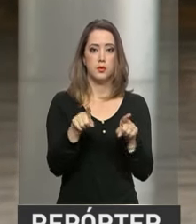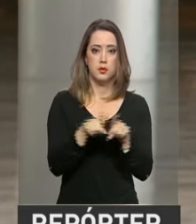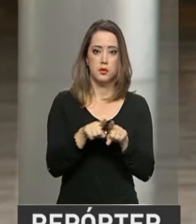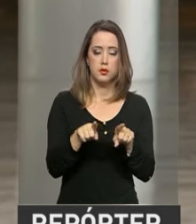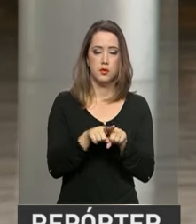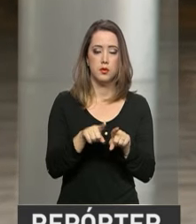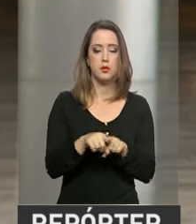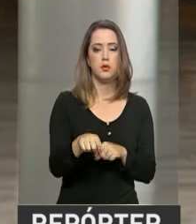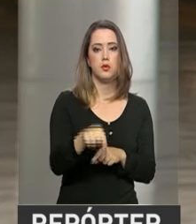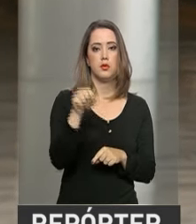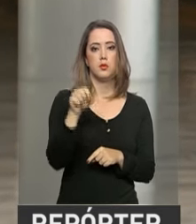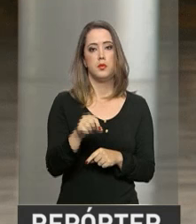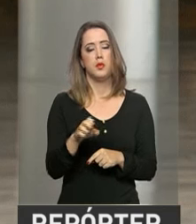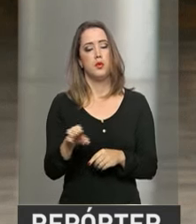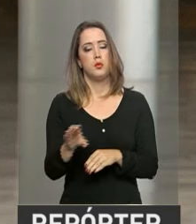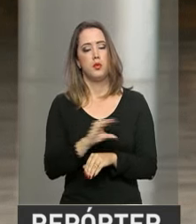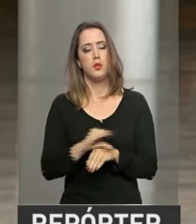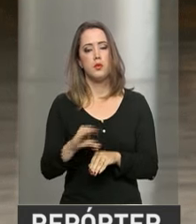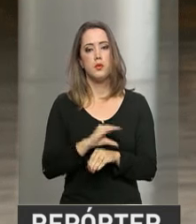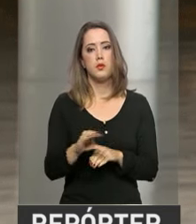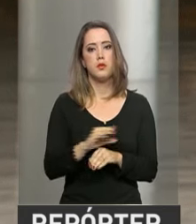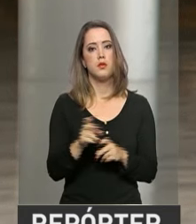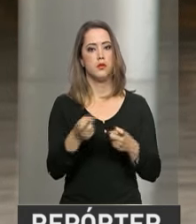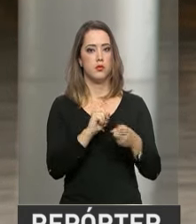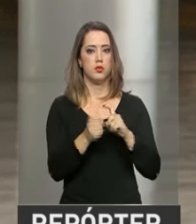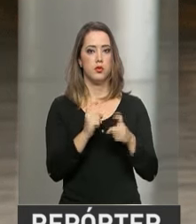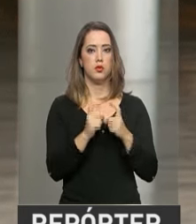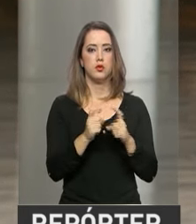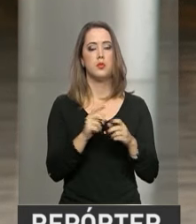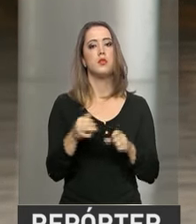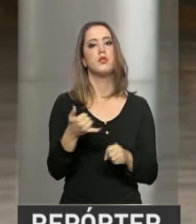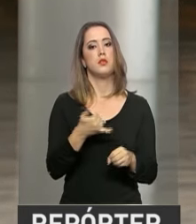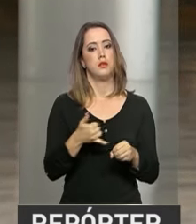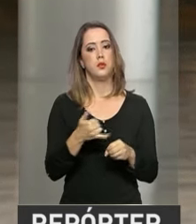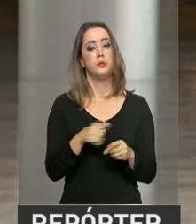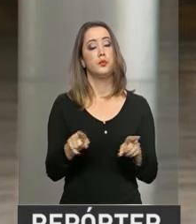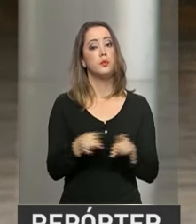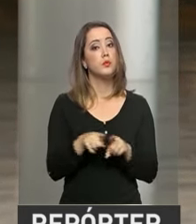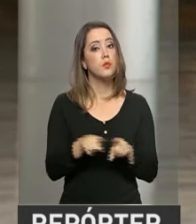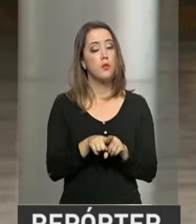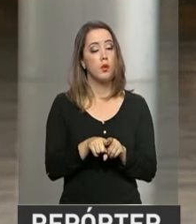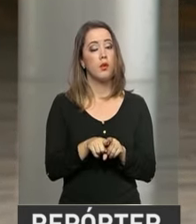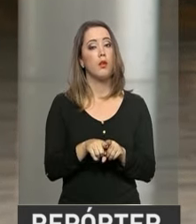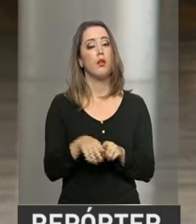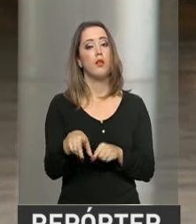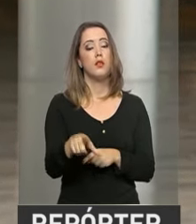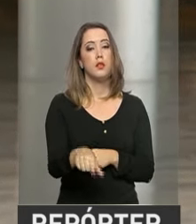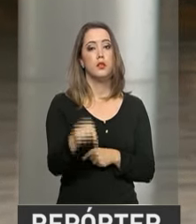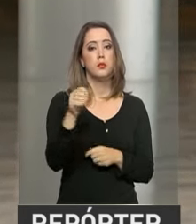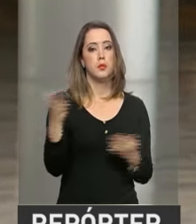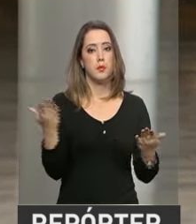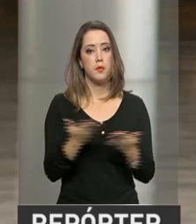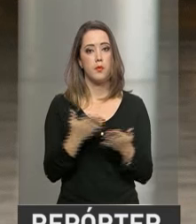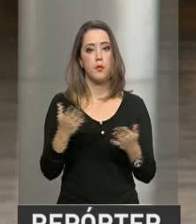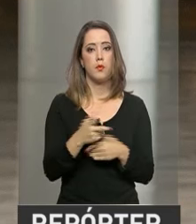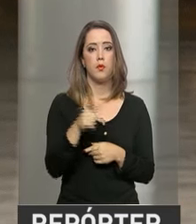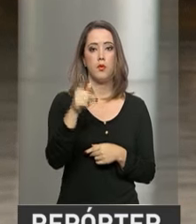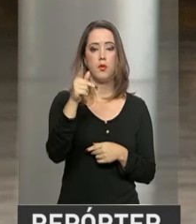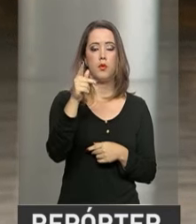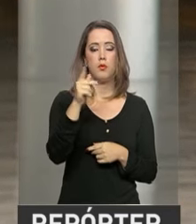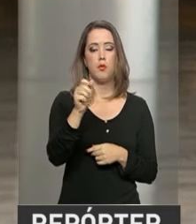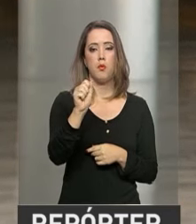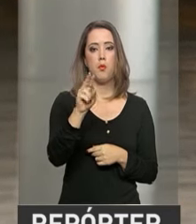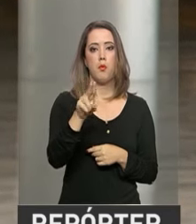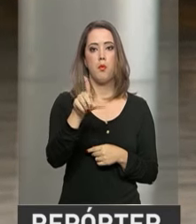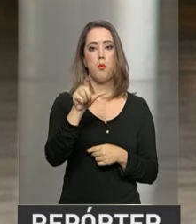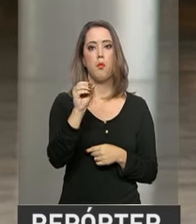Administração da Petrobras. Quem também foi nomeado no dia de hoje é o ex-secretário executivo do Ministério da Fazenda, Paulo Rogério